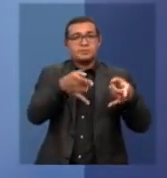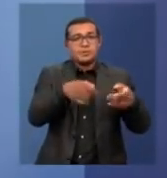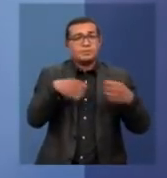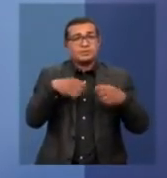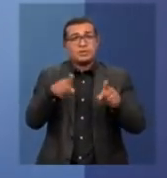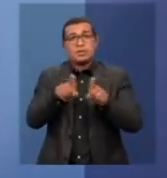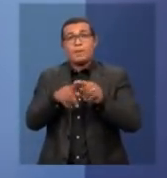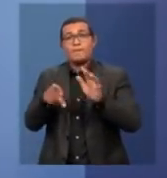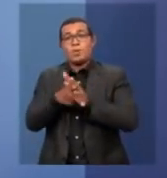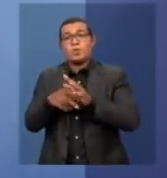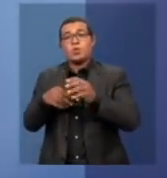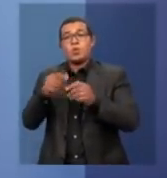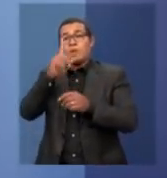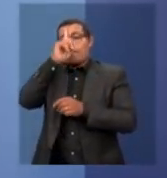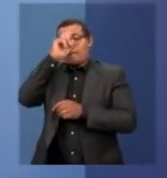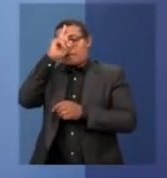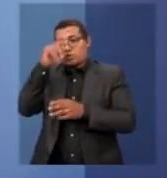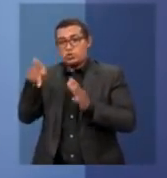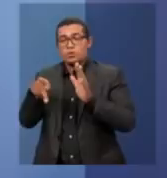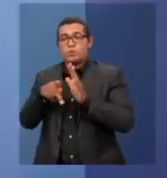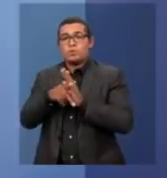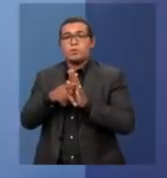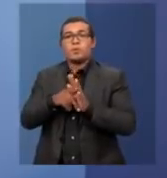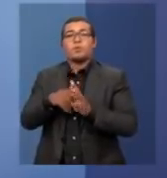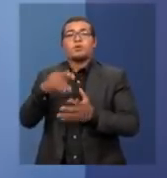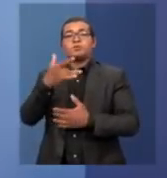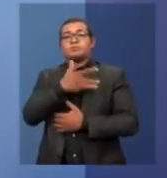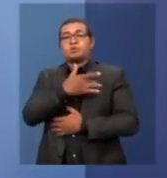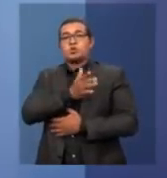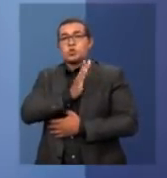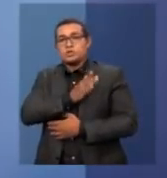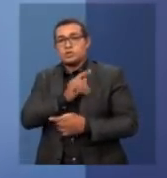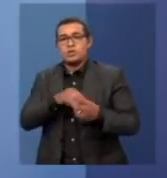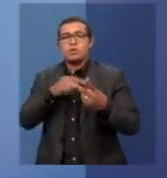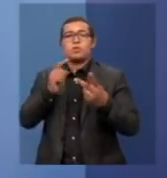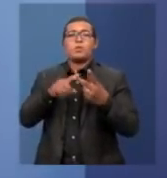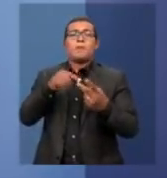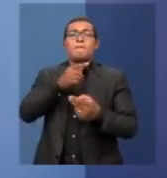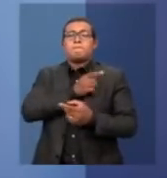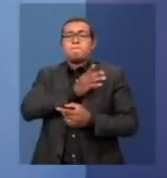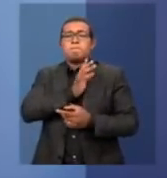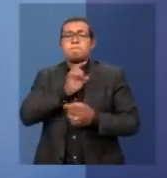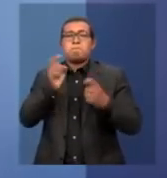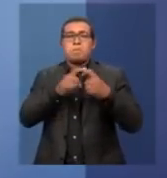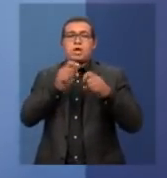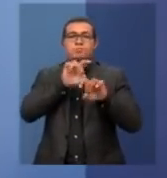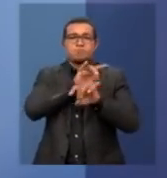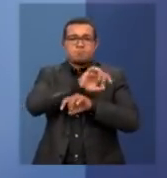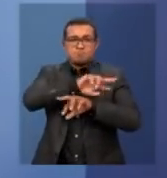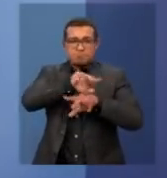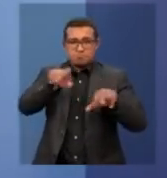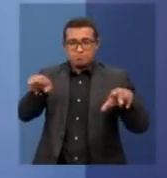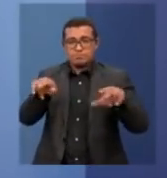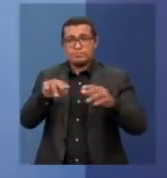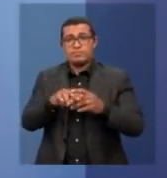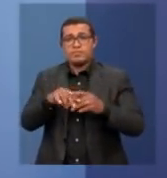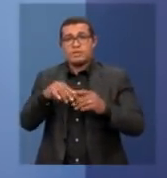pediatria cardiologia esse atendimento que é tão importante para a população tatá